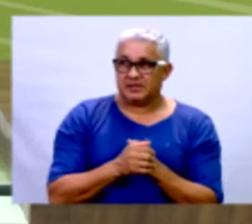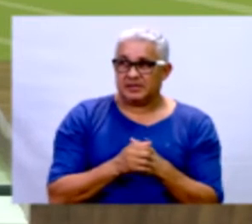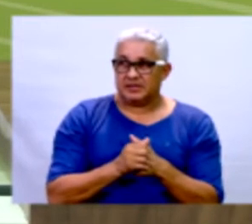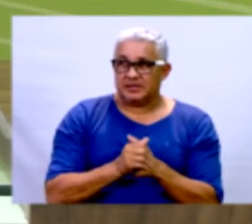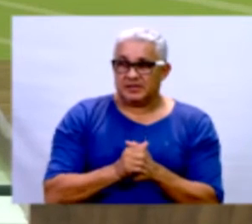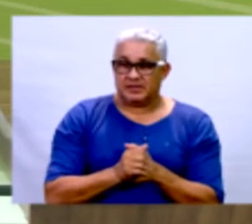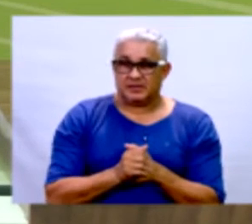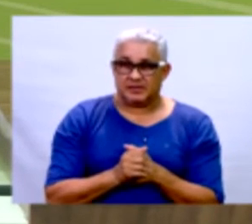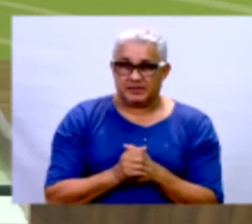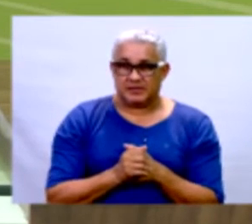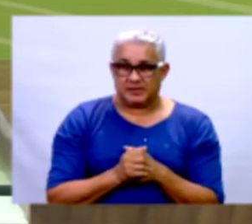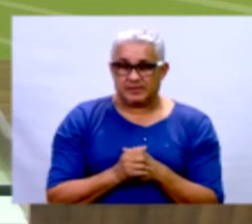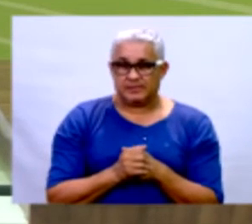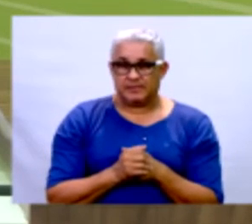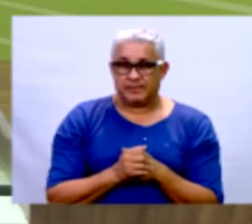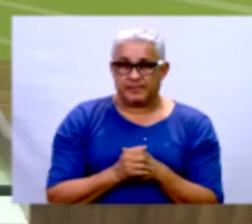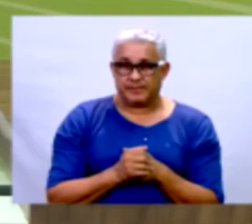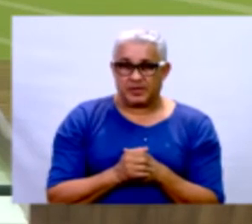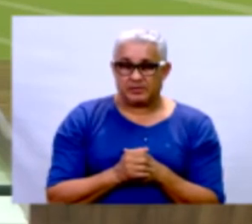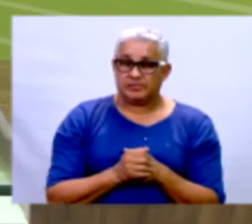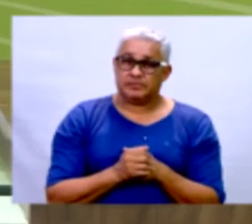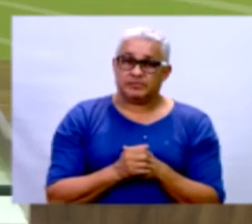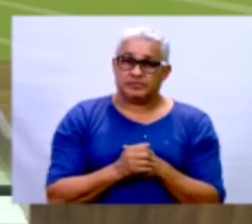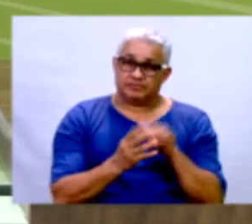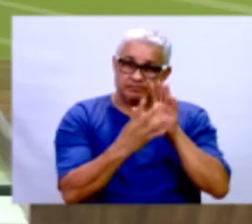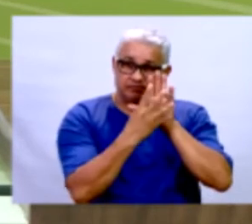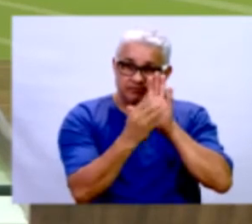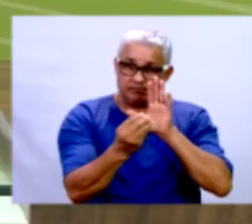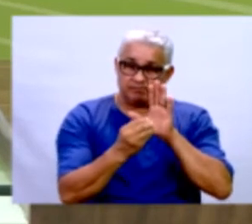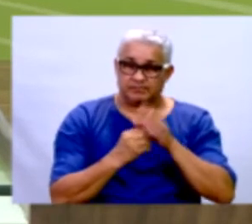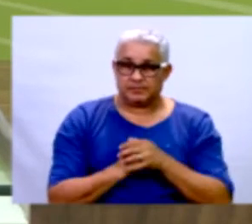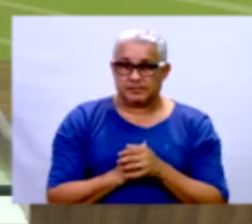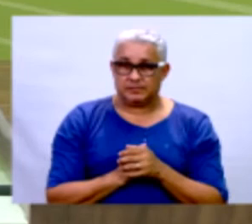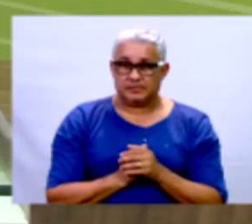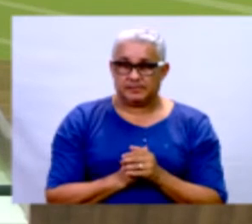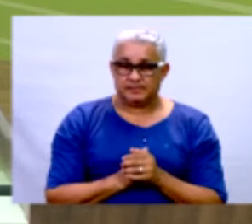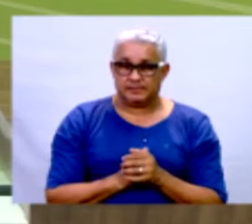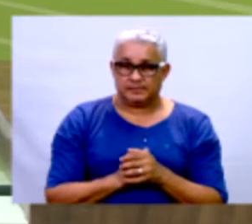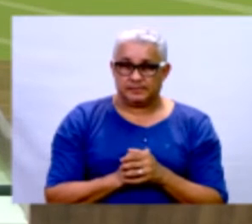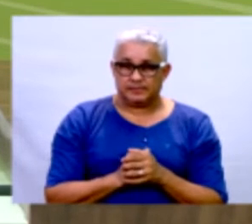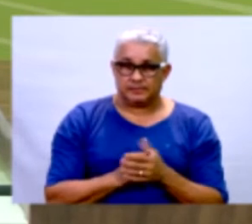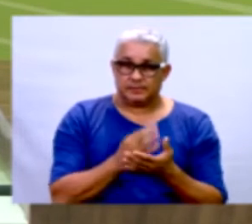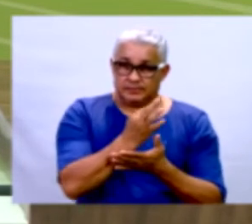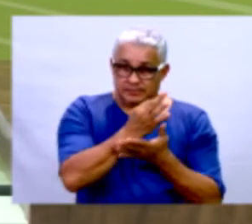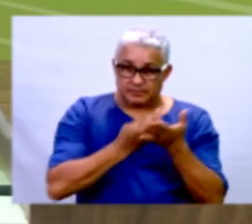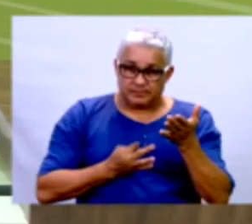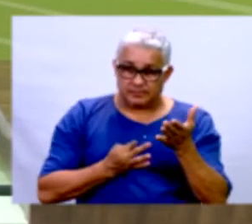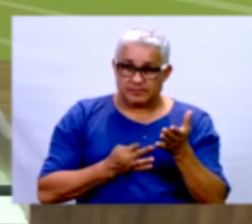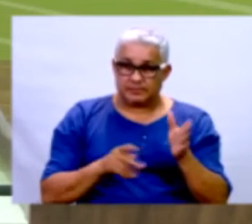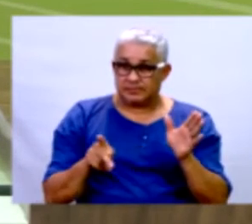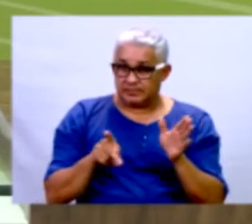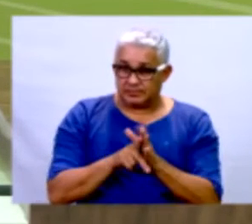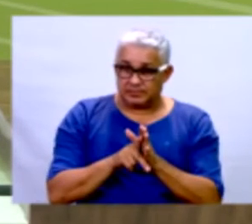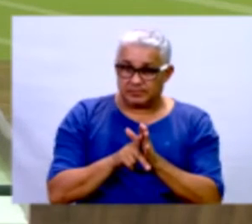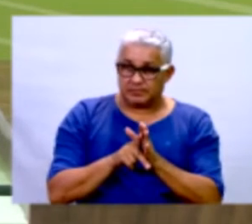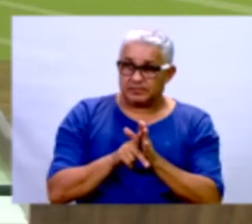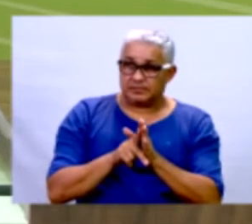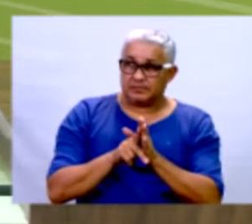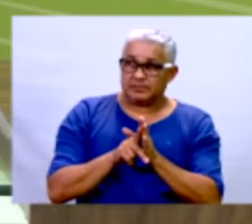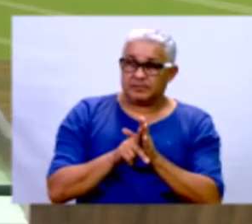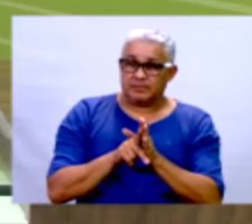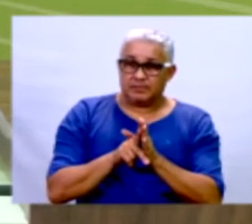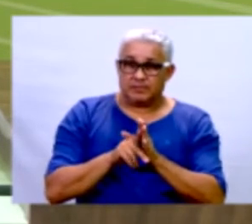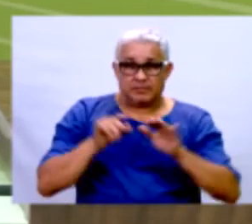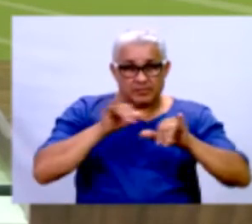Object Notation, né? É um formato texto para transferência